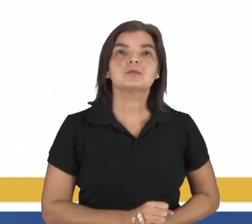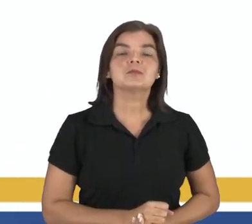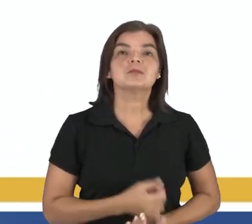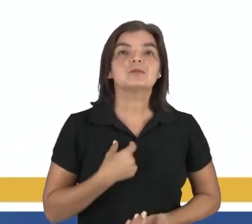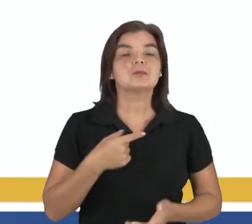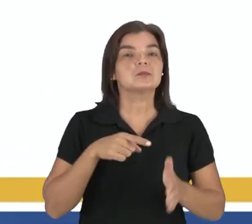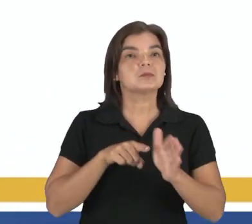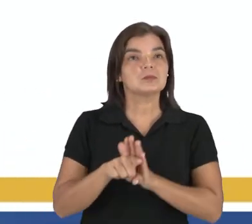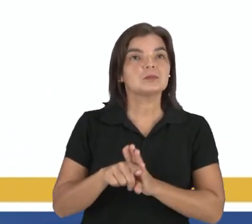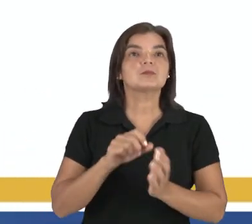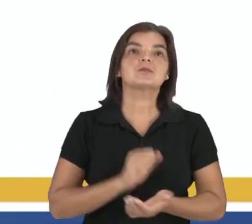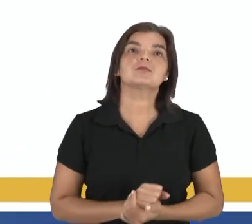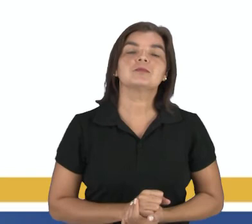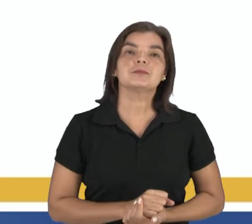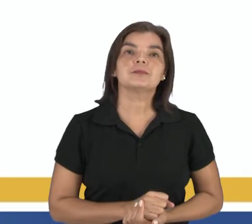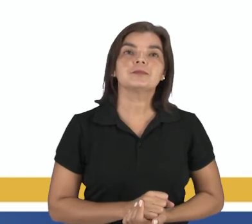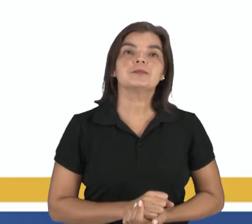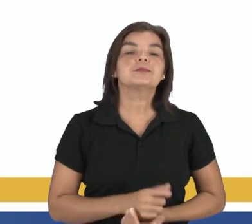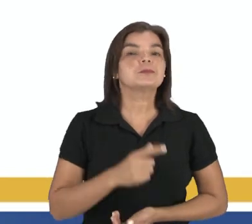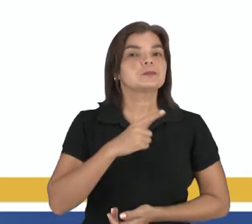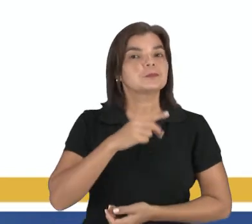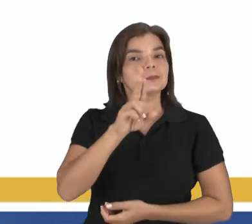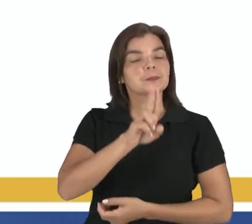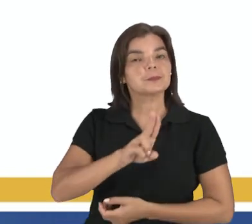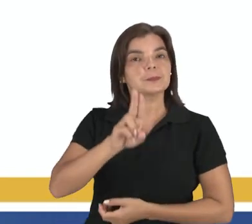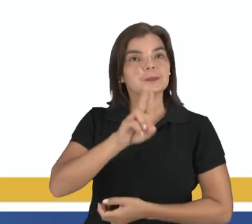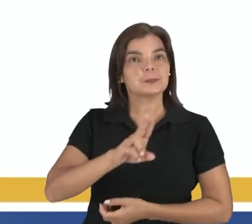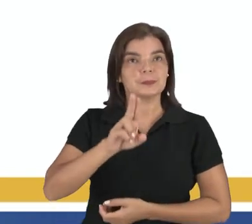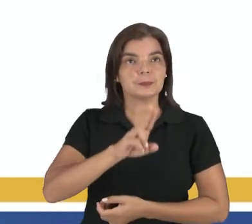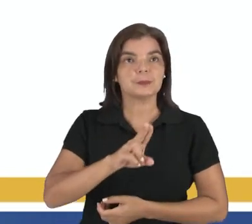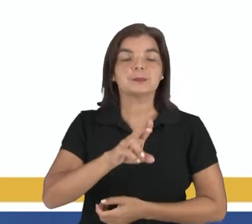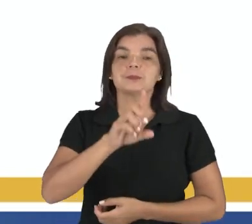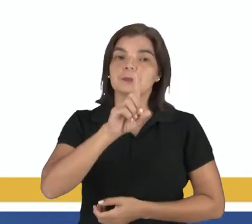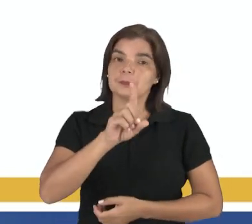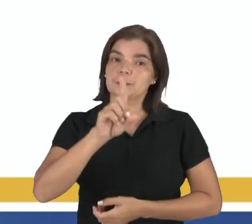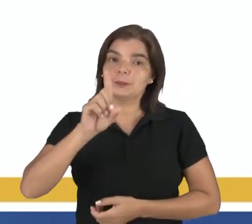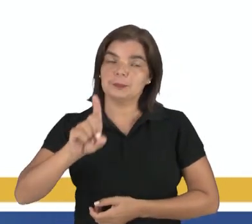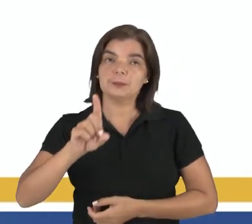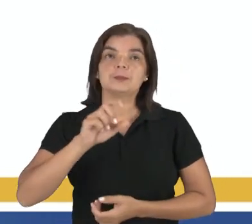a seguinte situação. Nós vamos utilizar a densidade